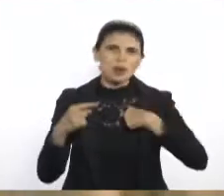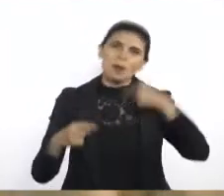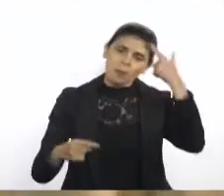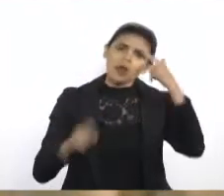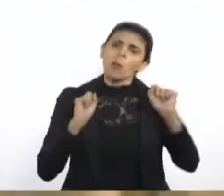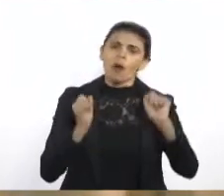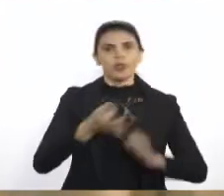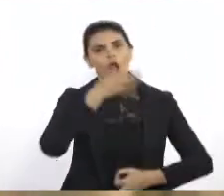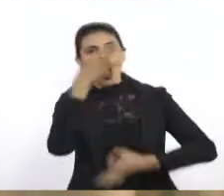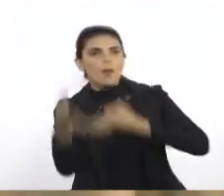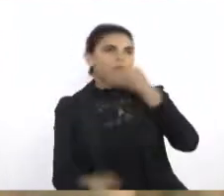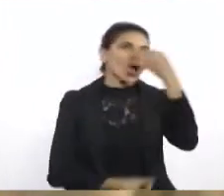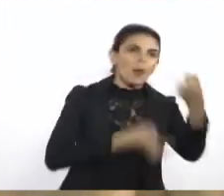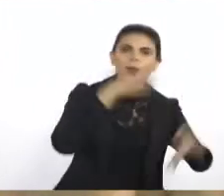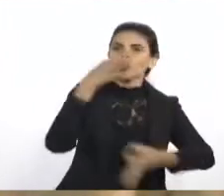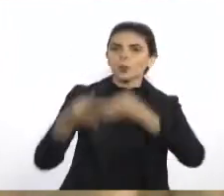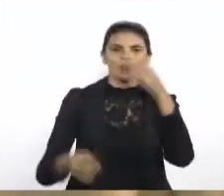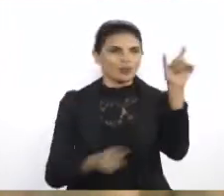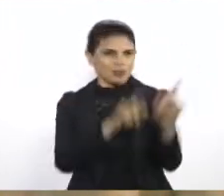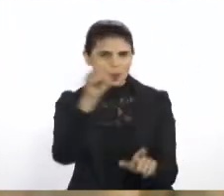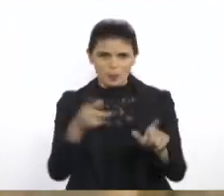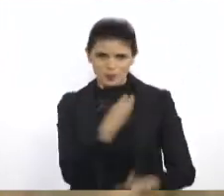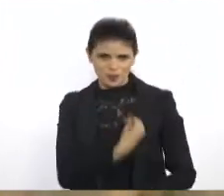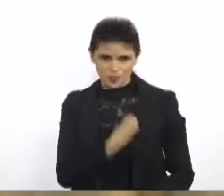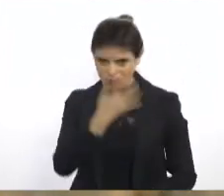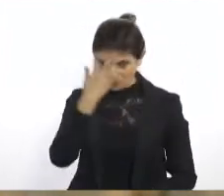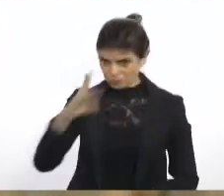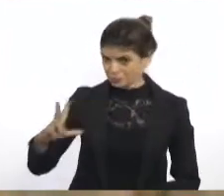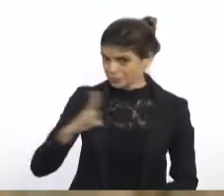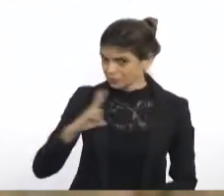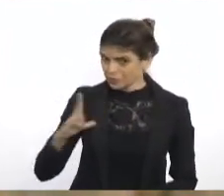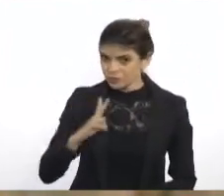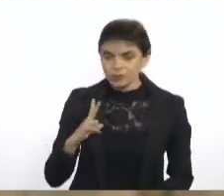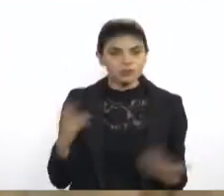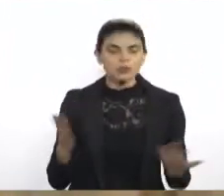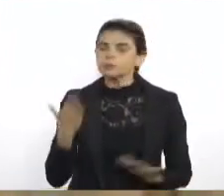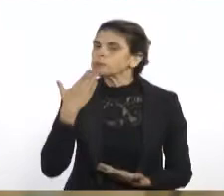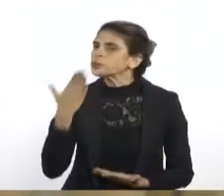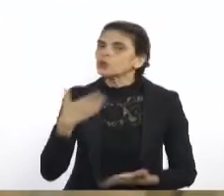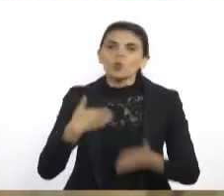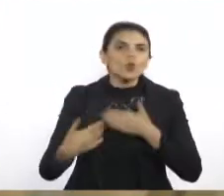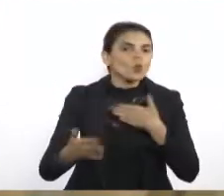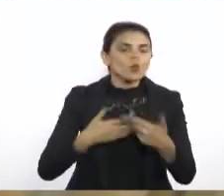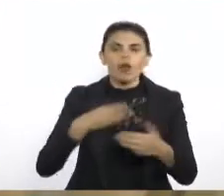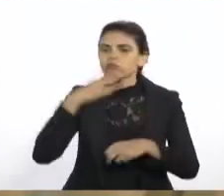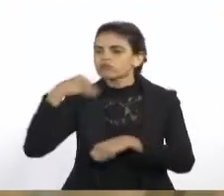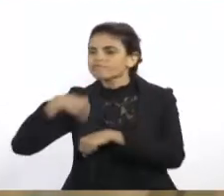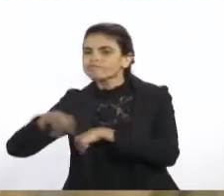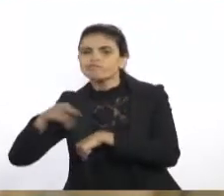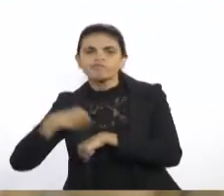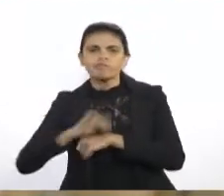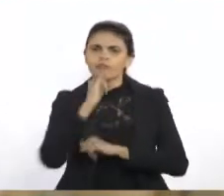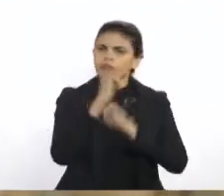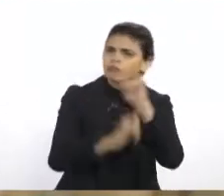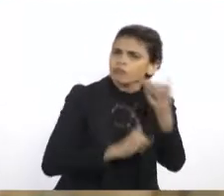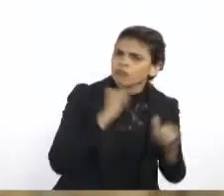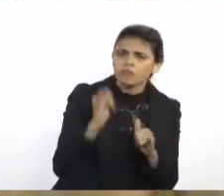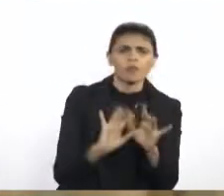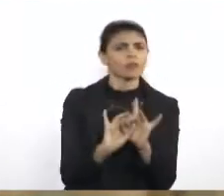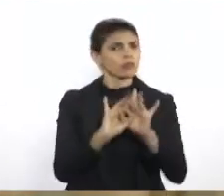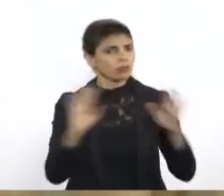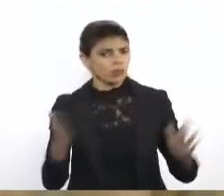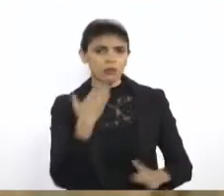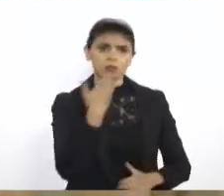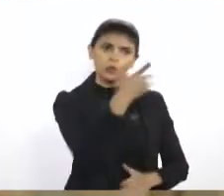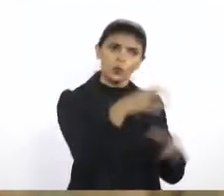pitaco na vida privada dos outros. Porque um organizador de evento tem que pedir qualquer informação ou qualquer autorização para o Conselho